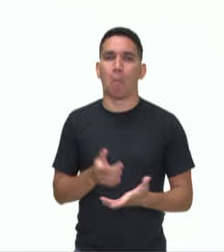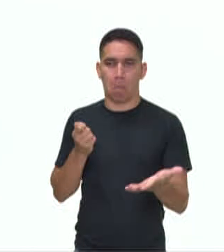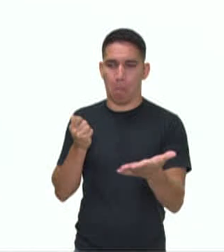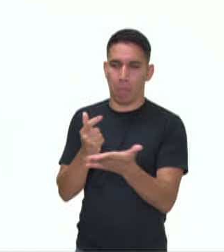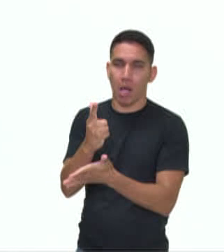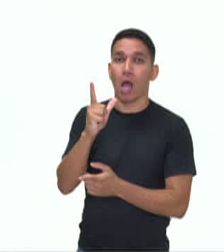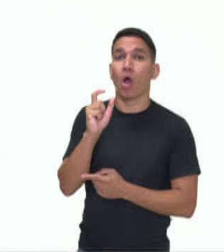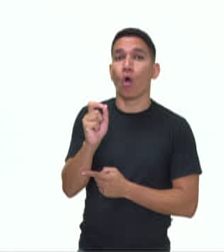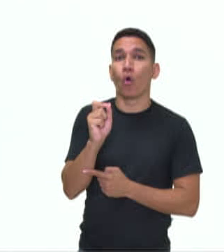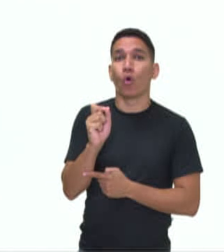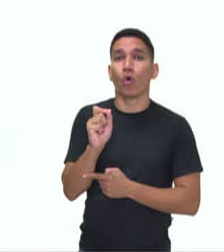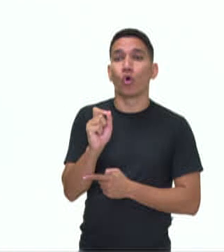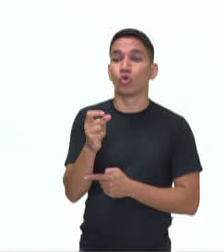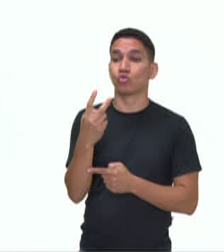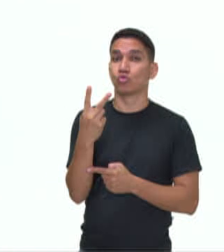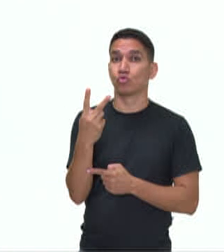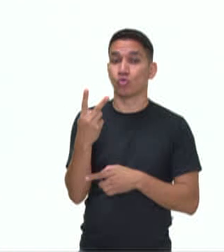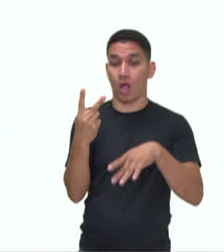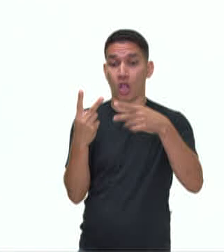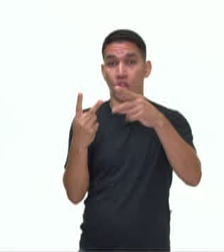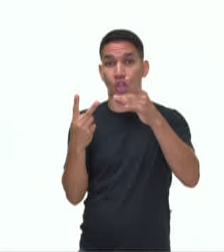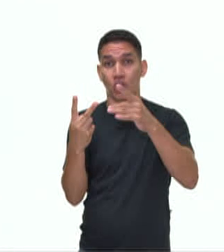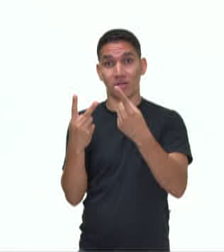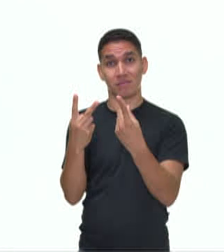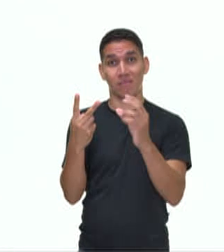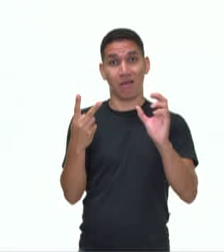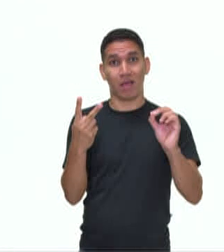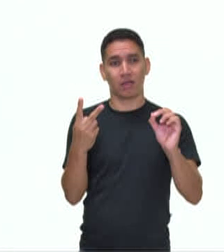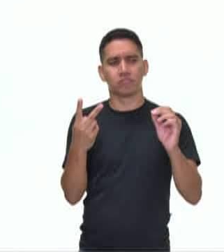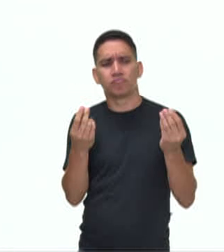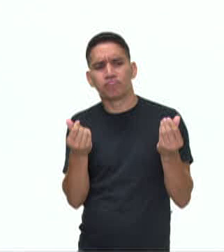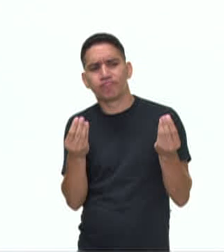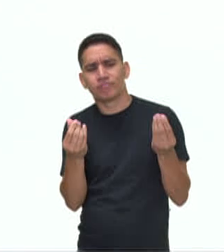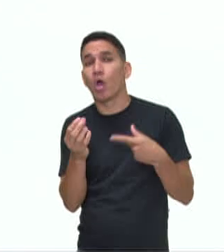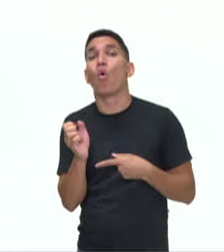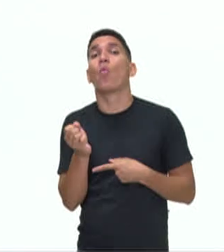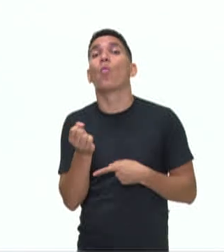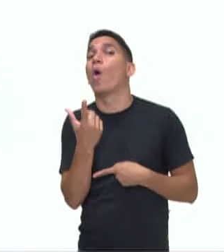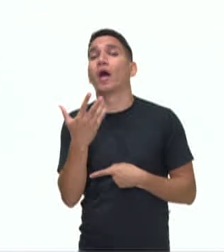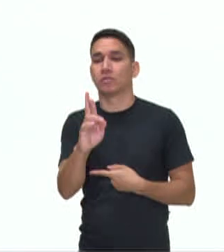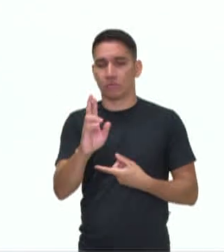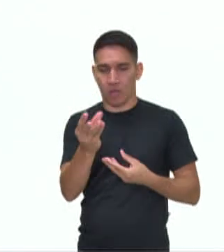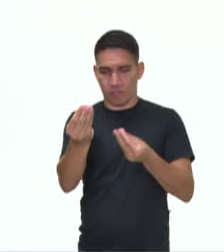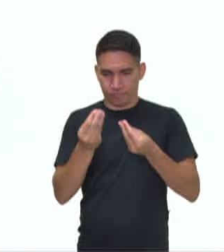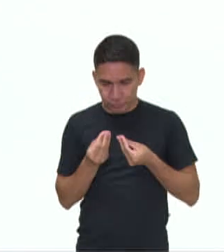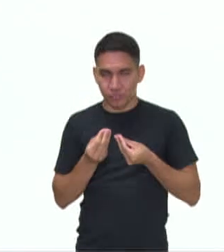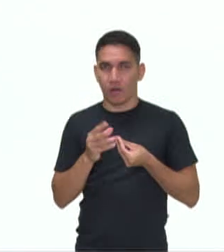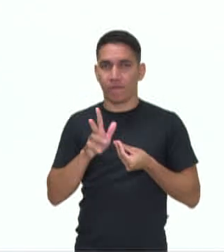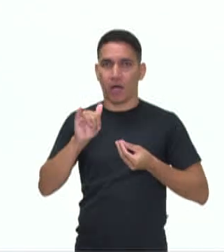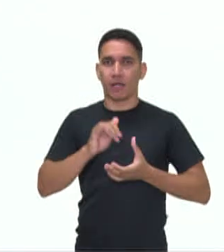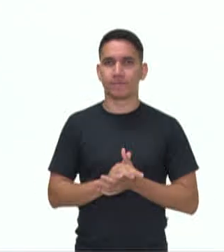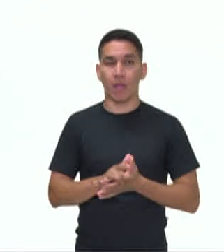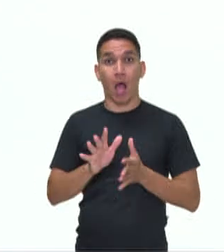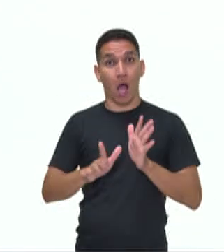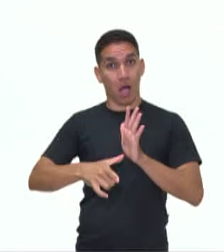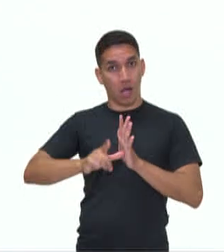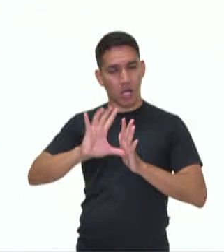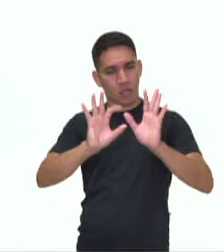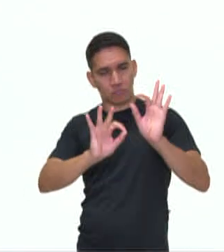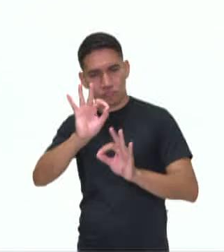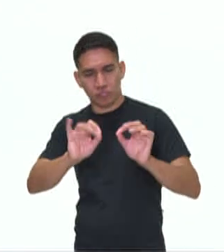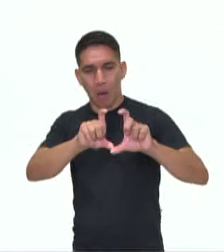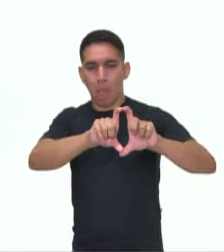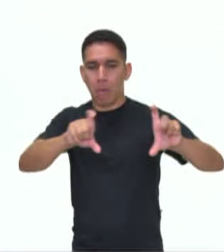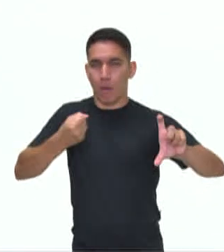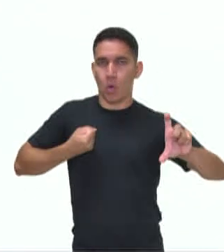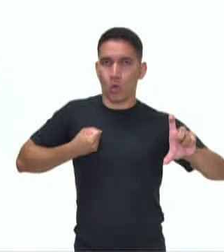Pagou com 2 notas de R$100 e quer saber quanto irá receber de troco. Escreva uma expressão numérica que